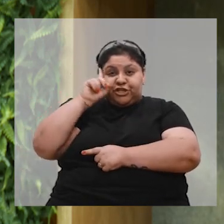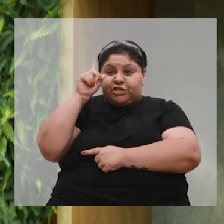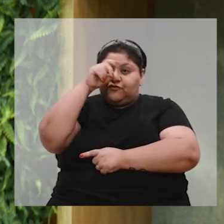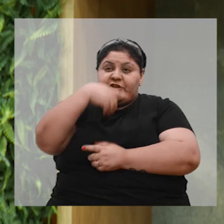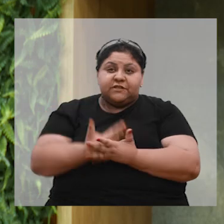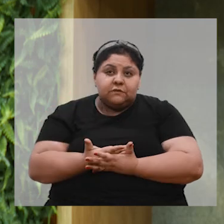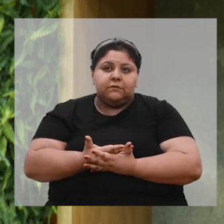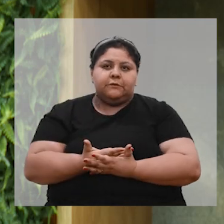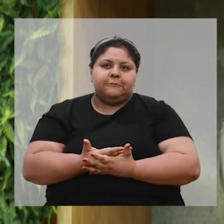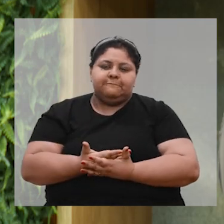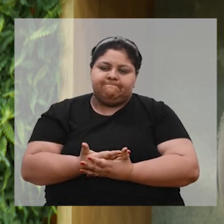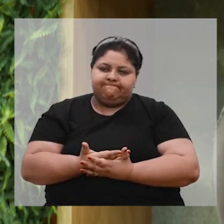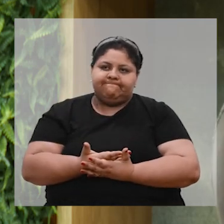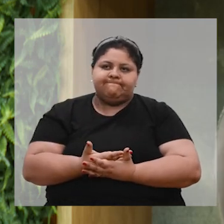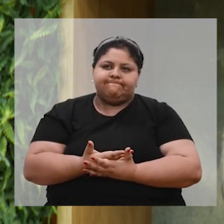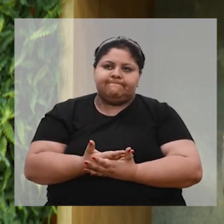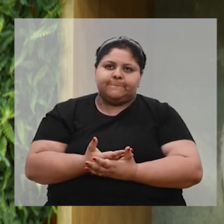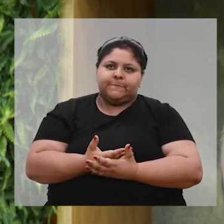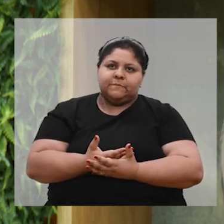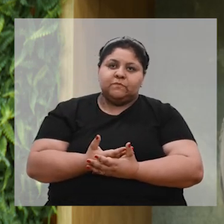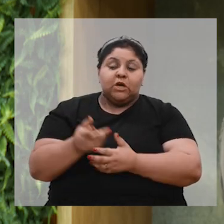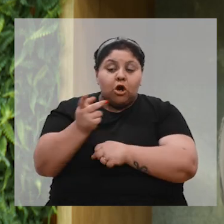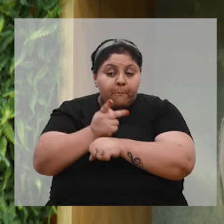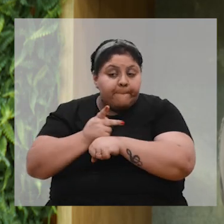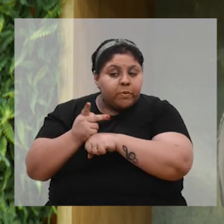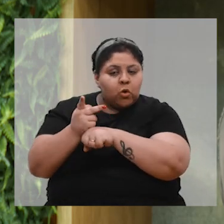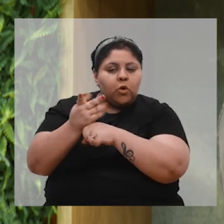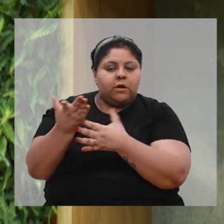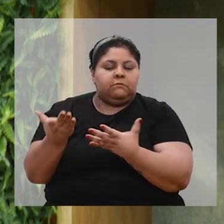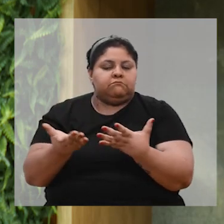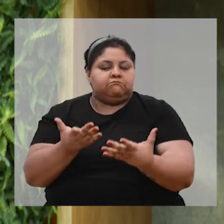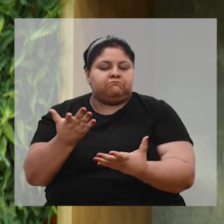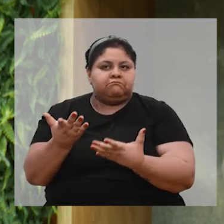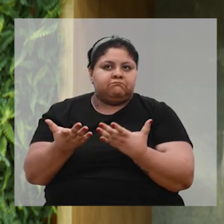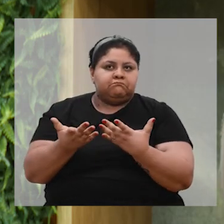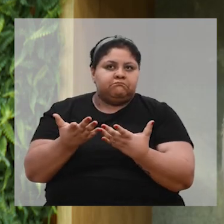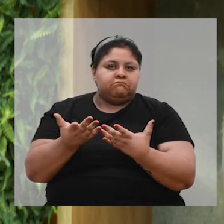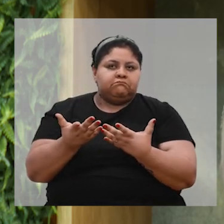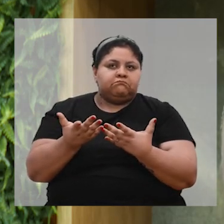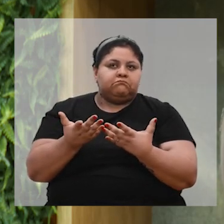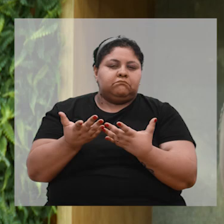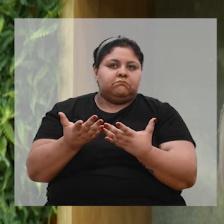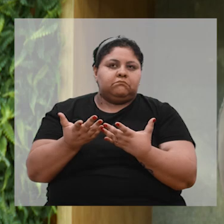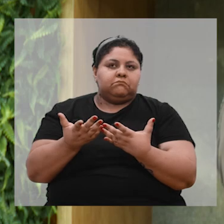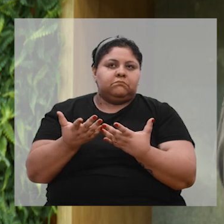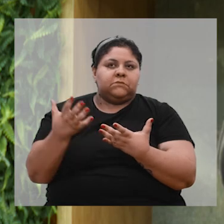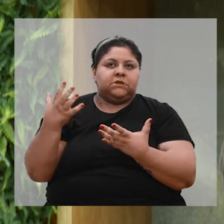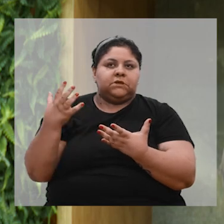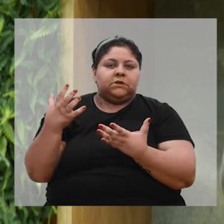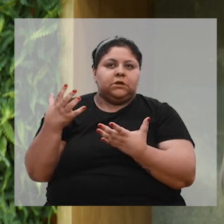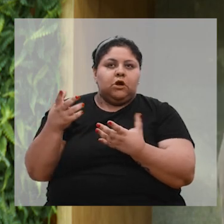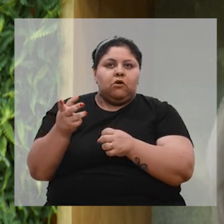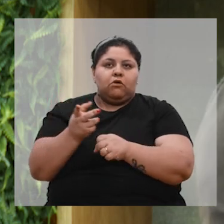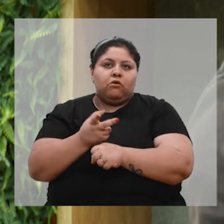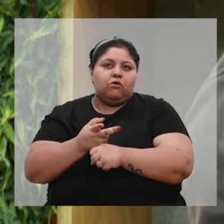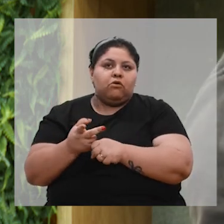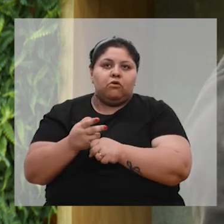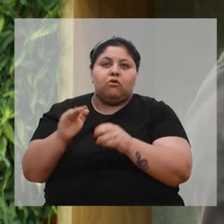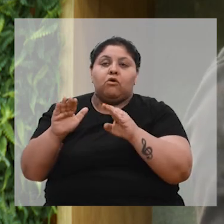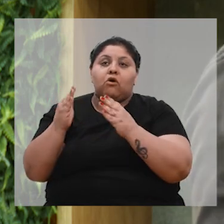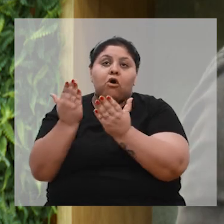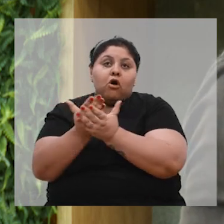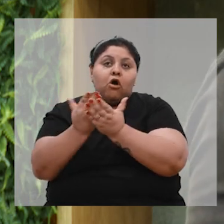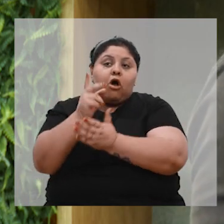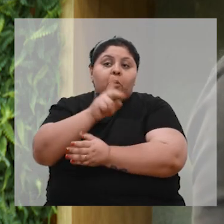não tem como, é impossível isso. Né? E buscando preencher de certa forma essa lacuna,